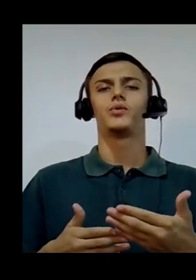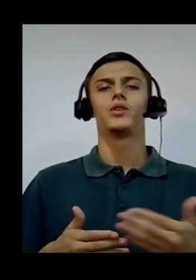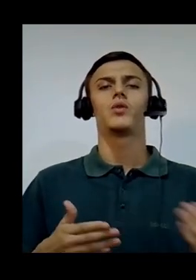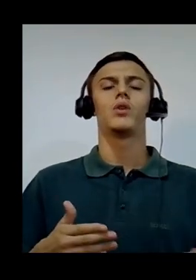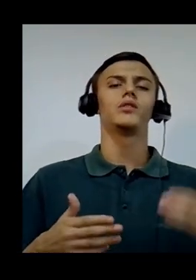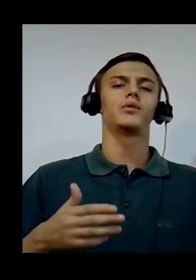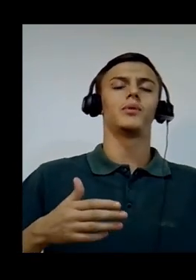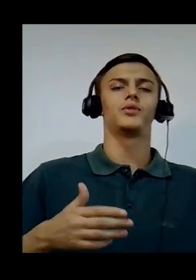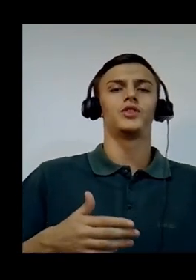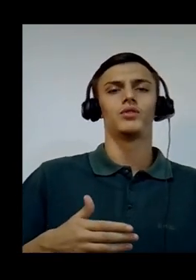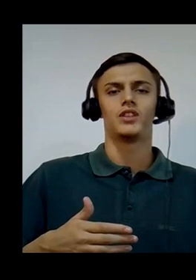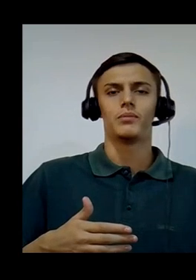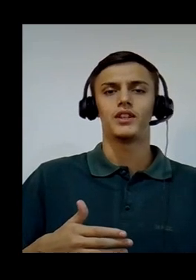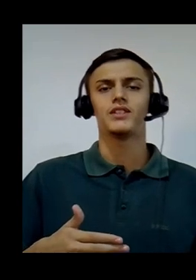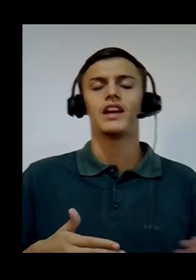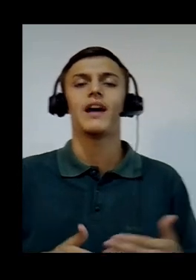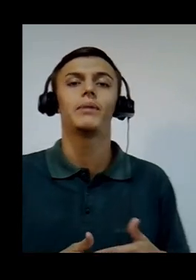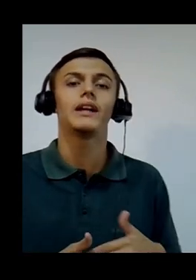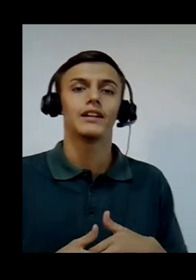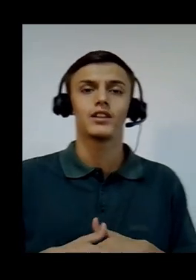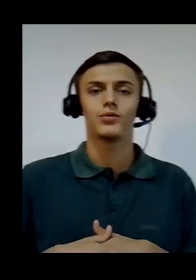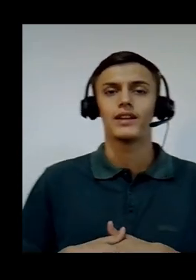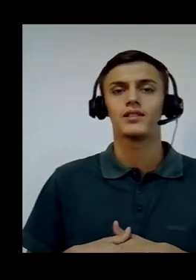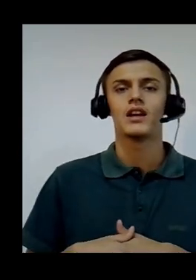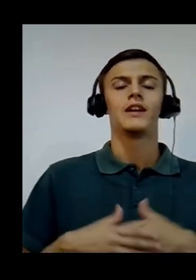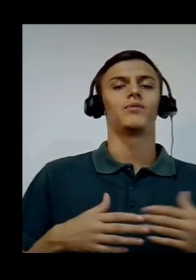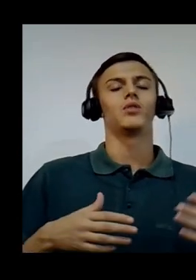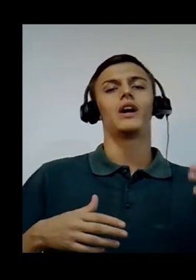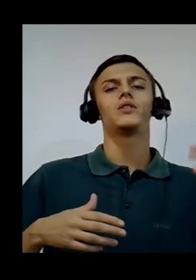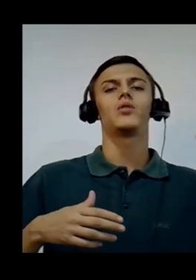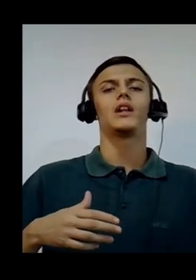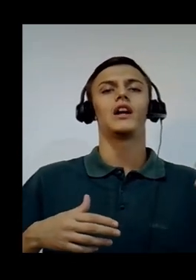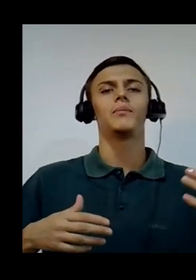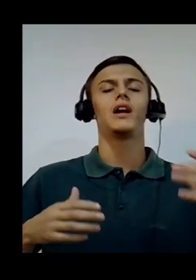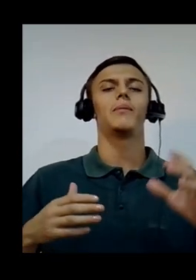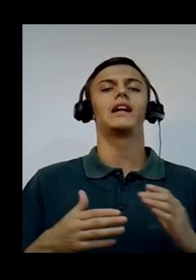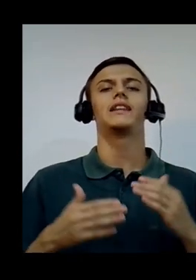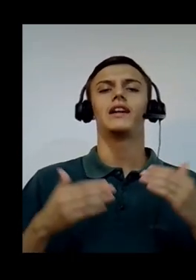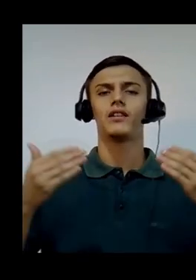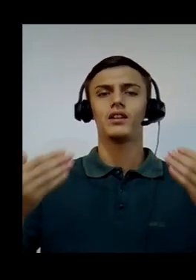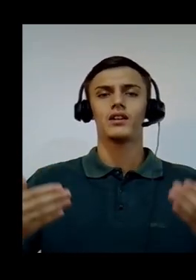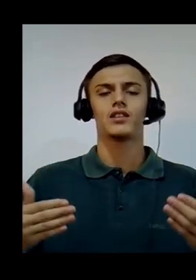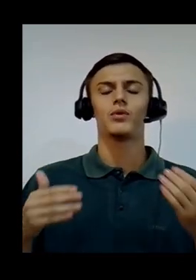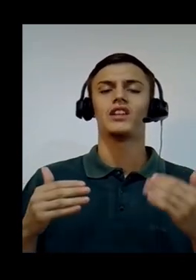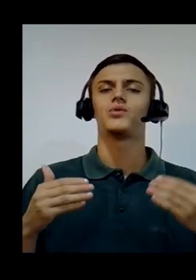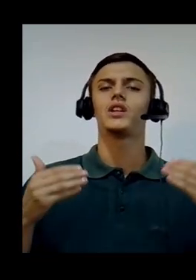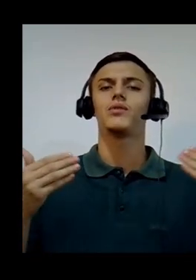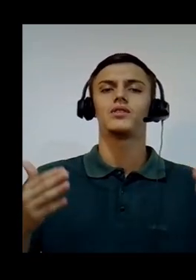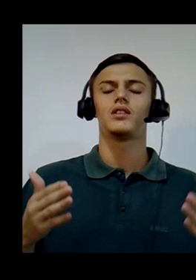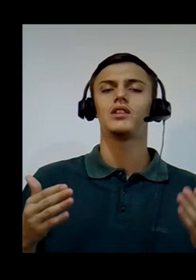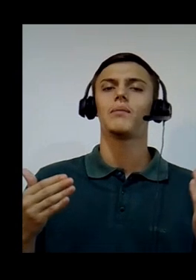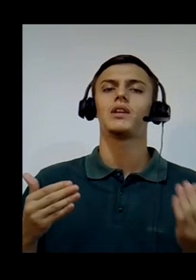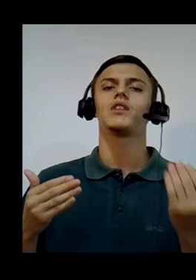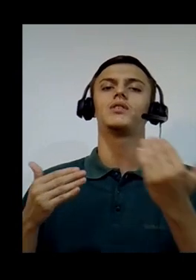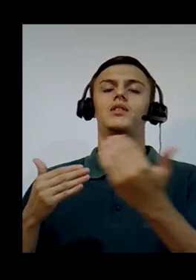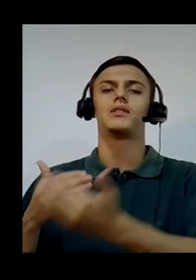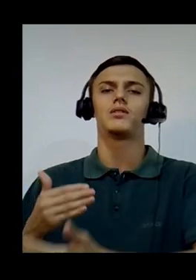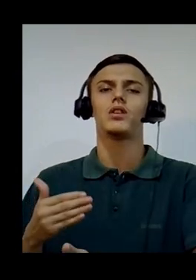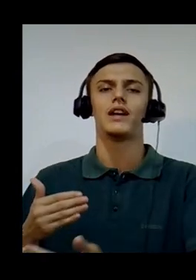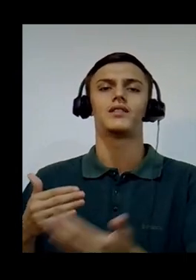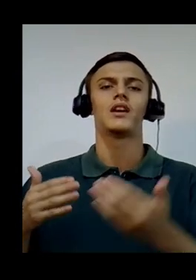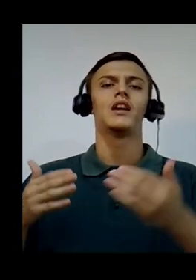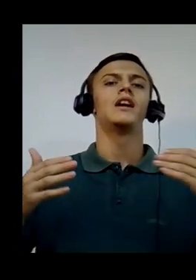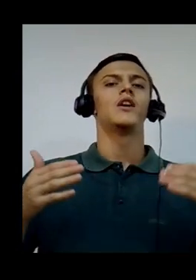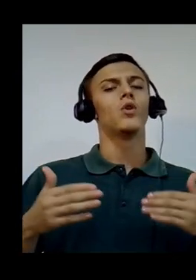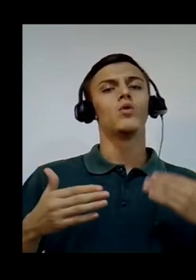para a rota de fuga quanto para os pontos de encontro de emergência é a brigada que faz. Então vai só o alarme, a brigada entra em ação, identifica vocês e encaminha vocês